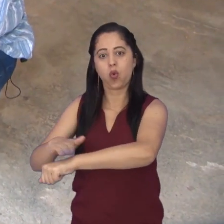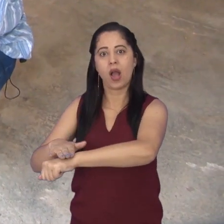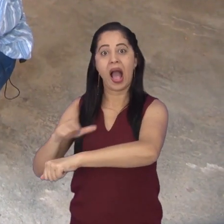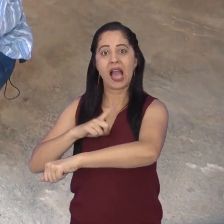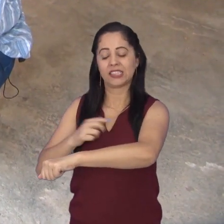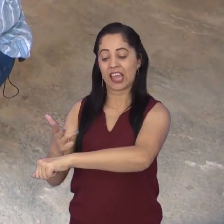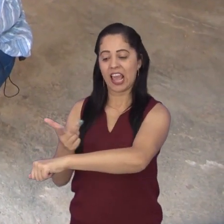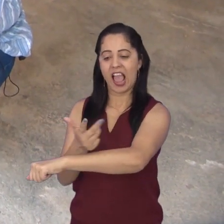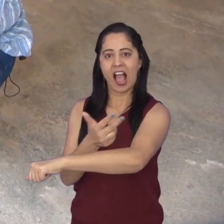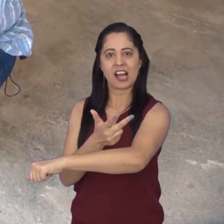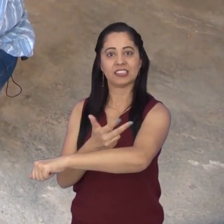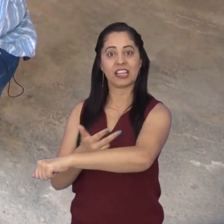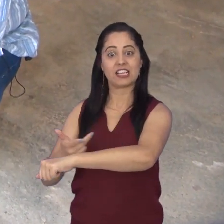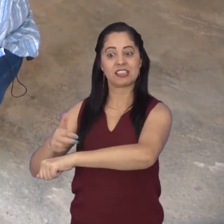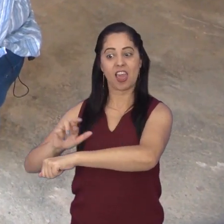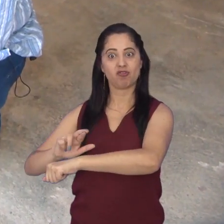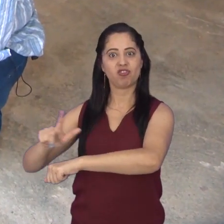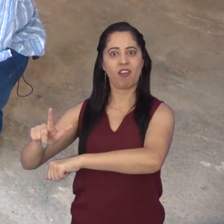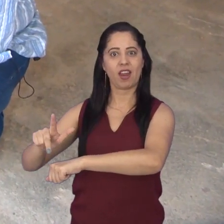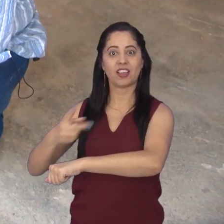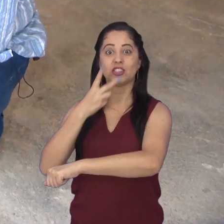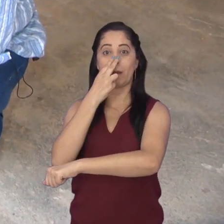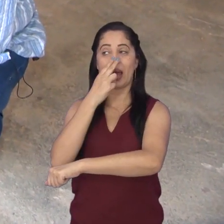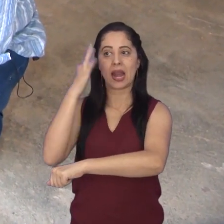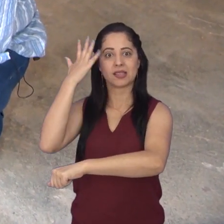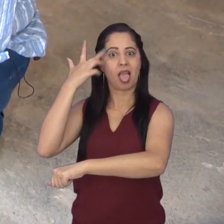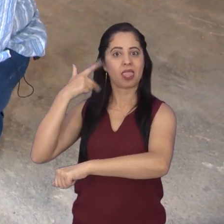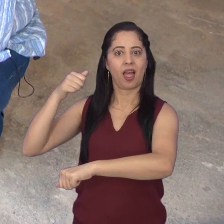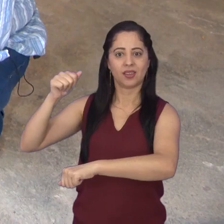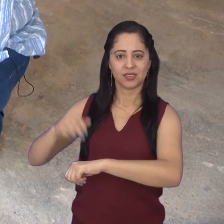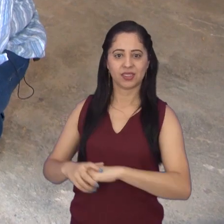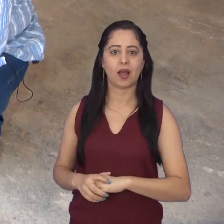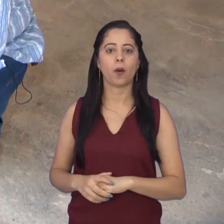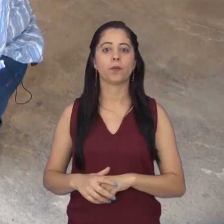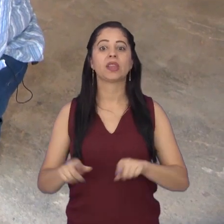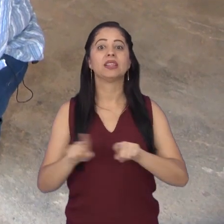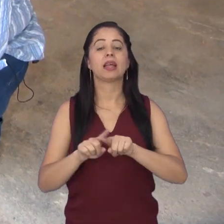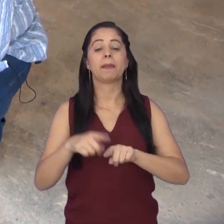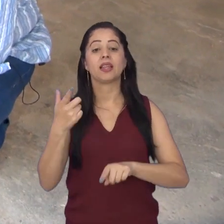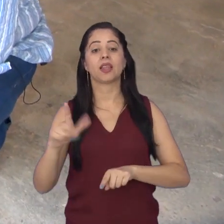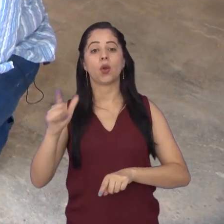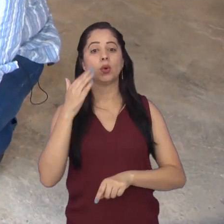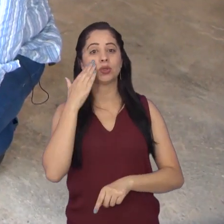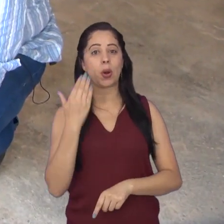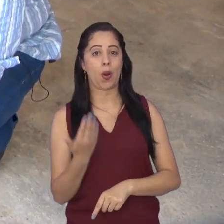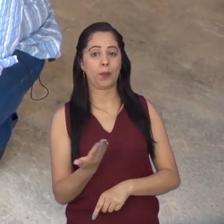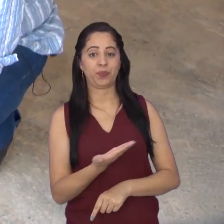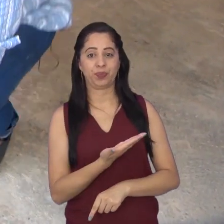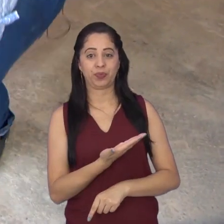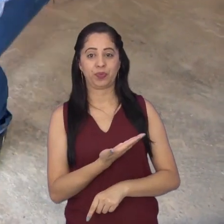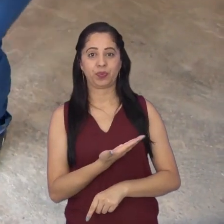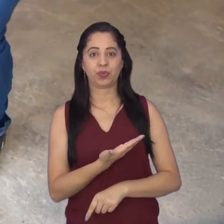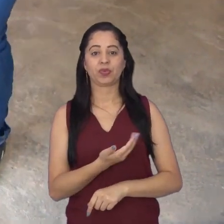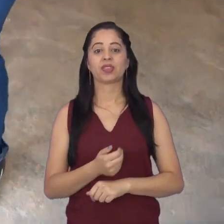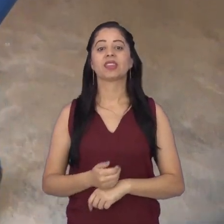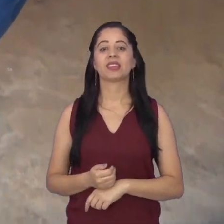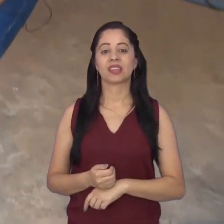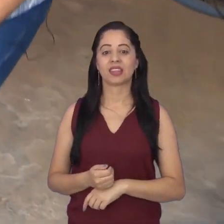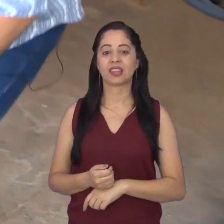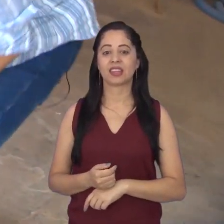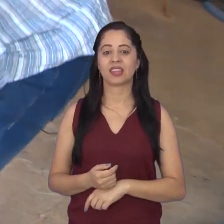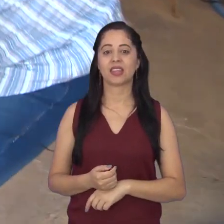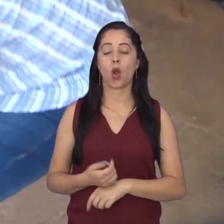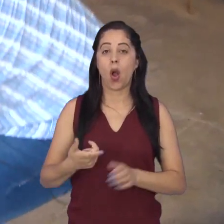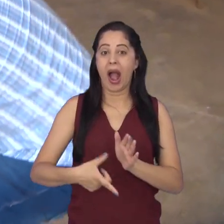ter o aspecto, né, natural dela. Bacana. E ali nós temos uma outra peça também. Uma outra peça de angico vermelho.